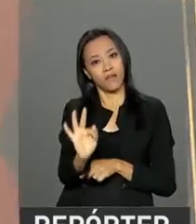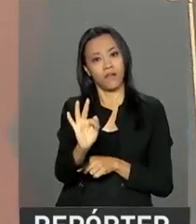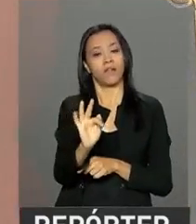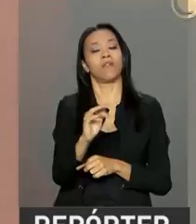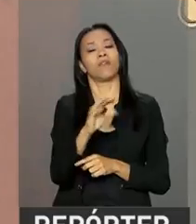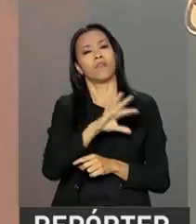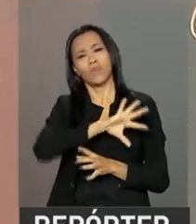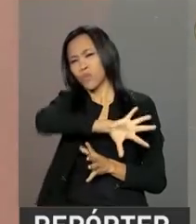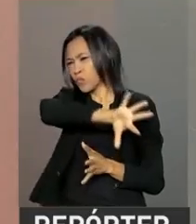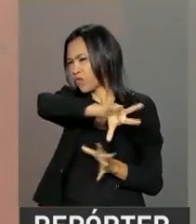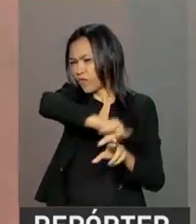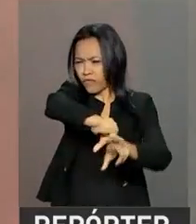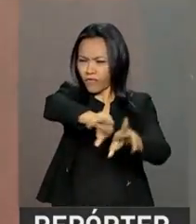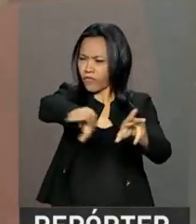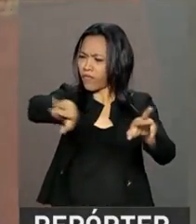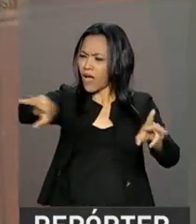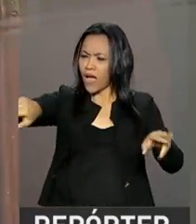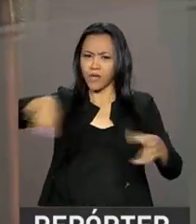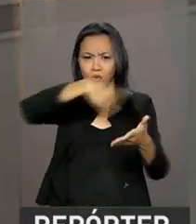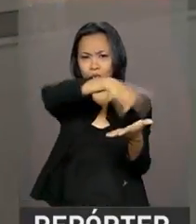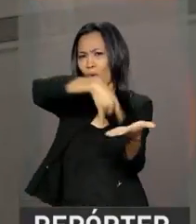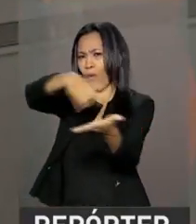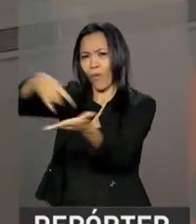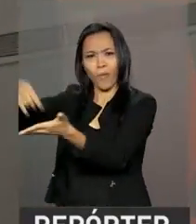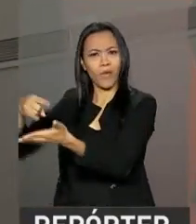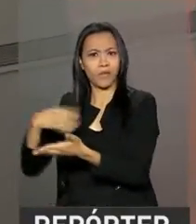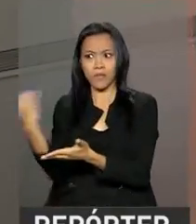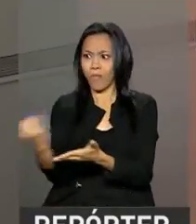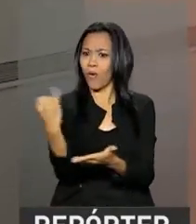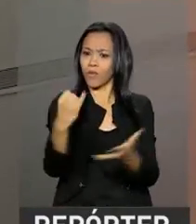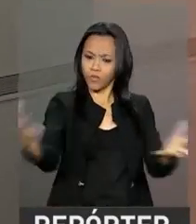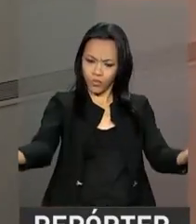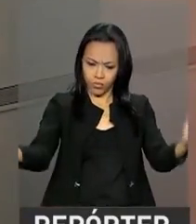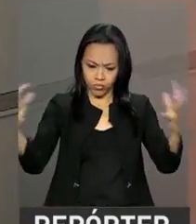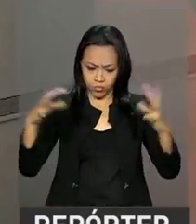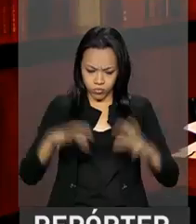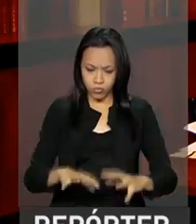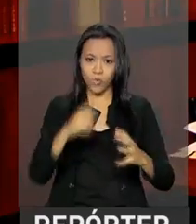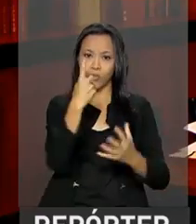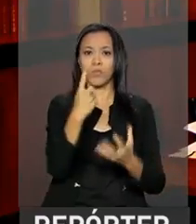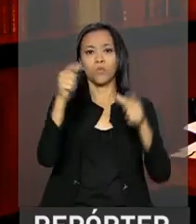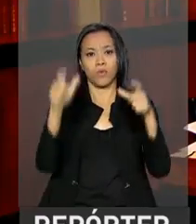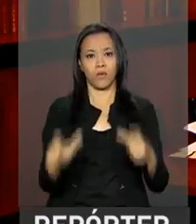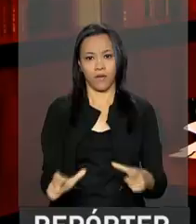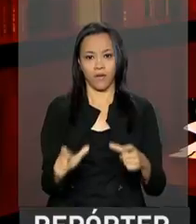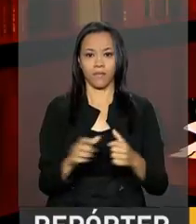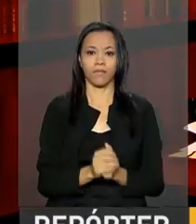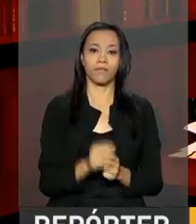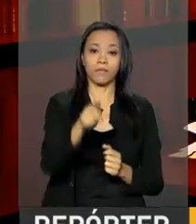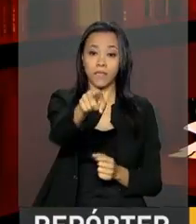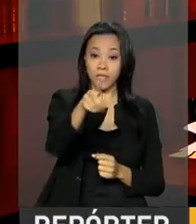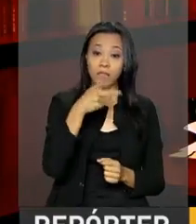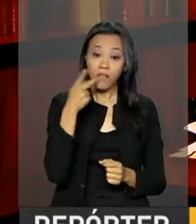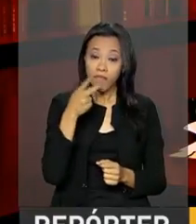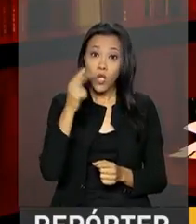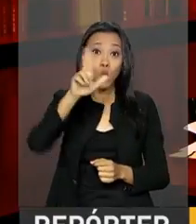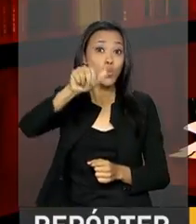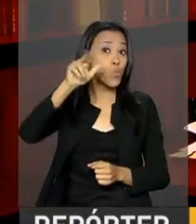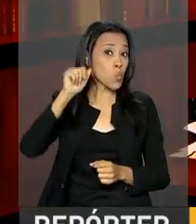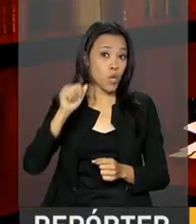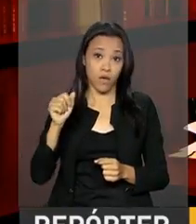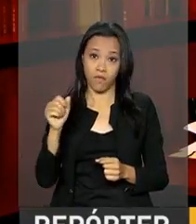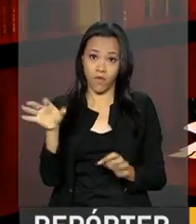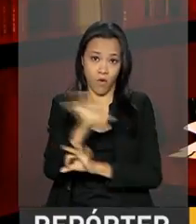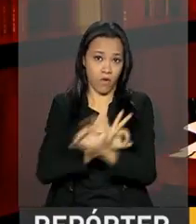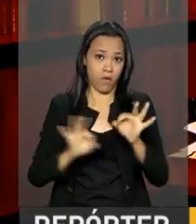vez que tantos documentos importantes são reunidos em um só lugar esses documentos nunca foram reunidos da maneira como eles